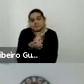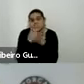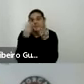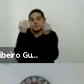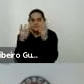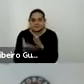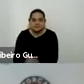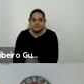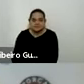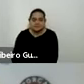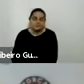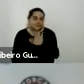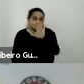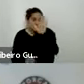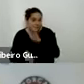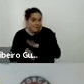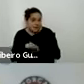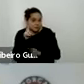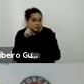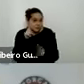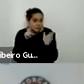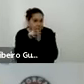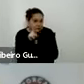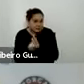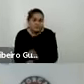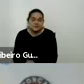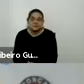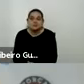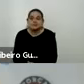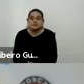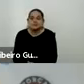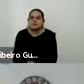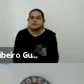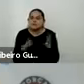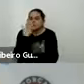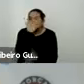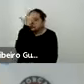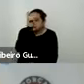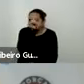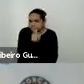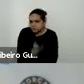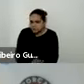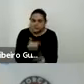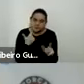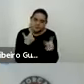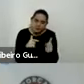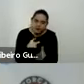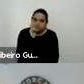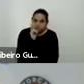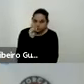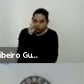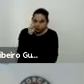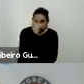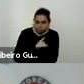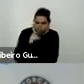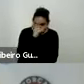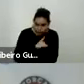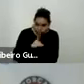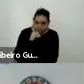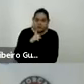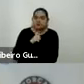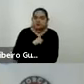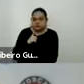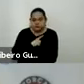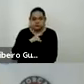que é a dúvida do trabalhador. Ou seja, quando o trabalhador trabalhava aos domingos, ele tinha uma hora extra,